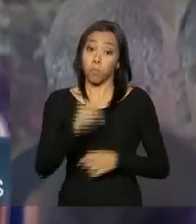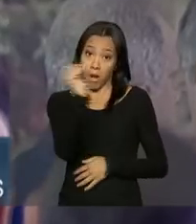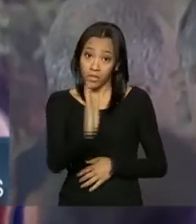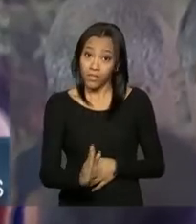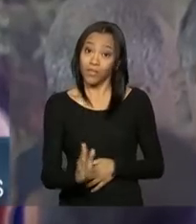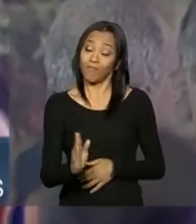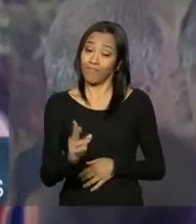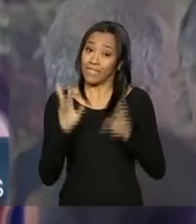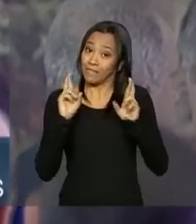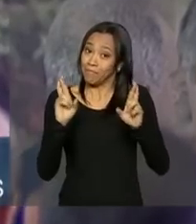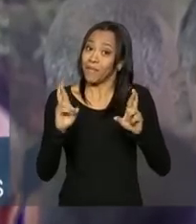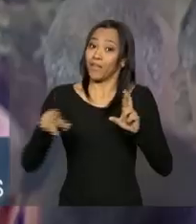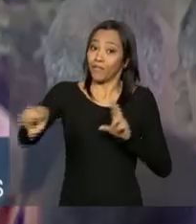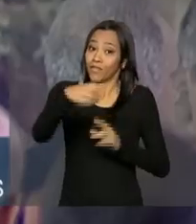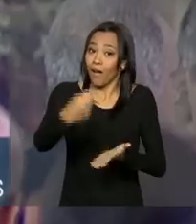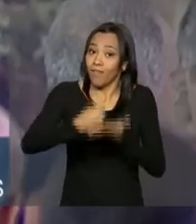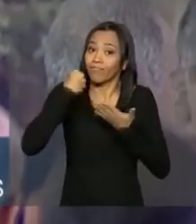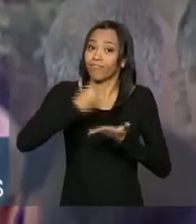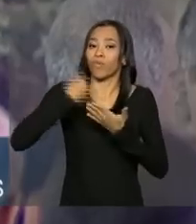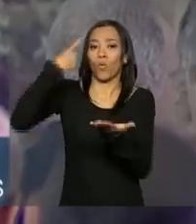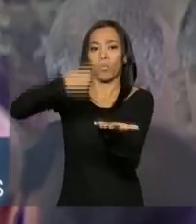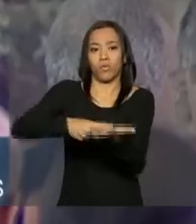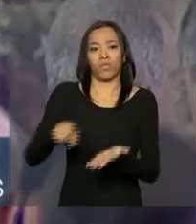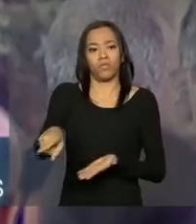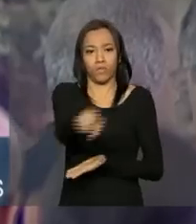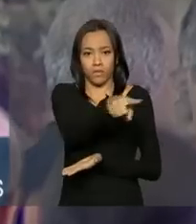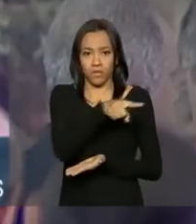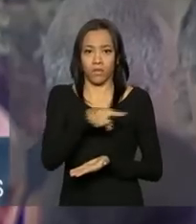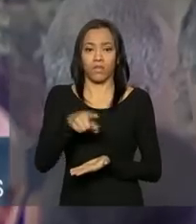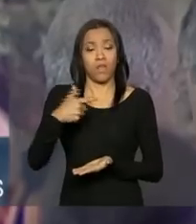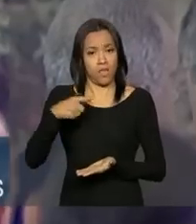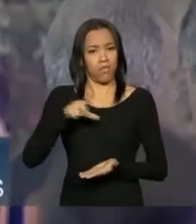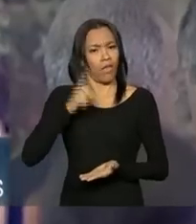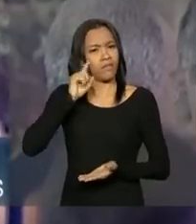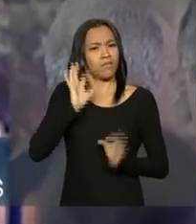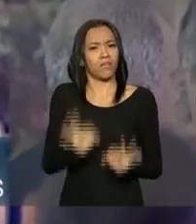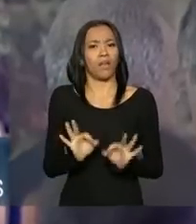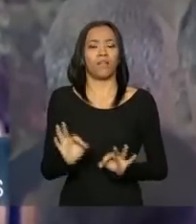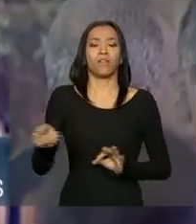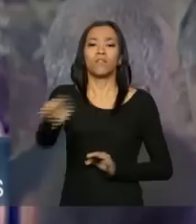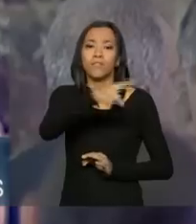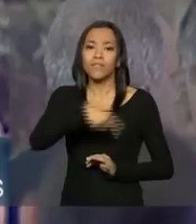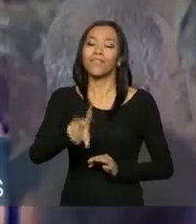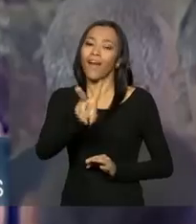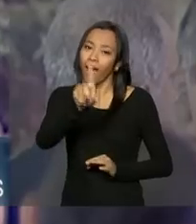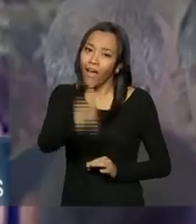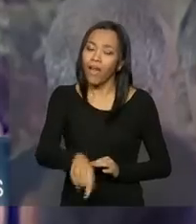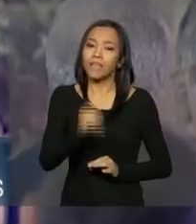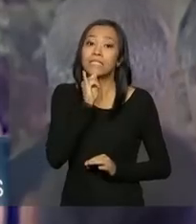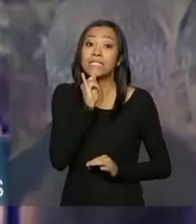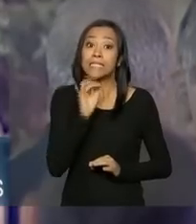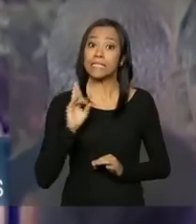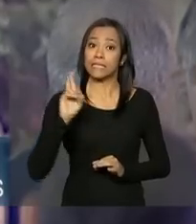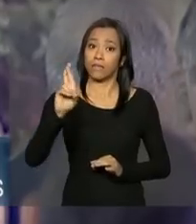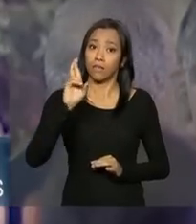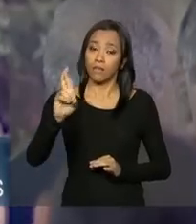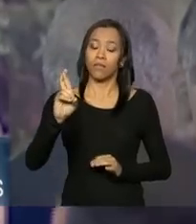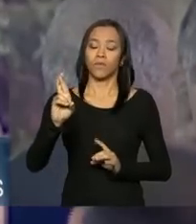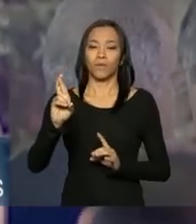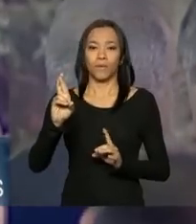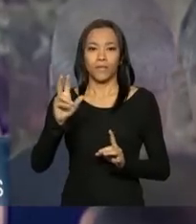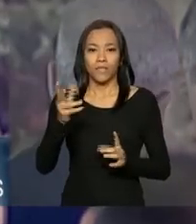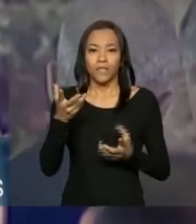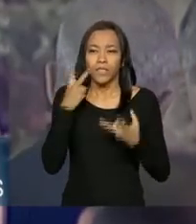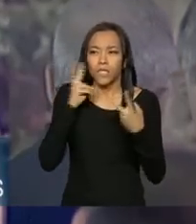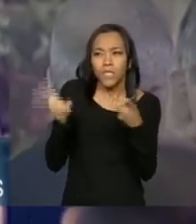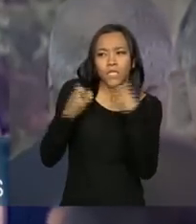com seu comprometimento. Estou certa que os senhores serão exemplo e fonte de inspiração